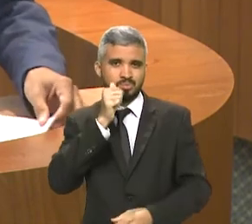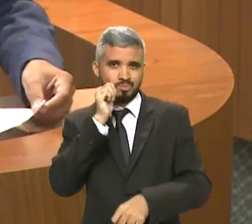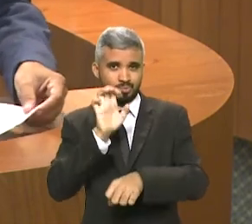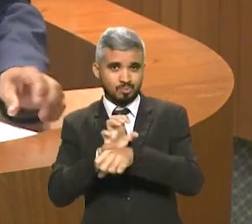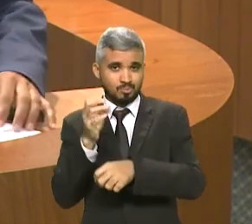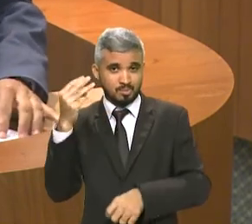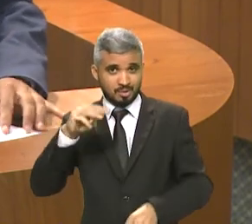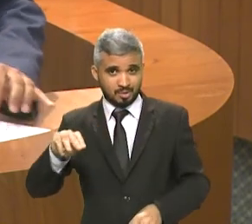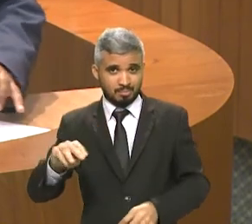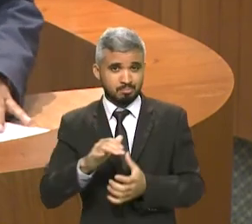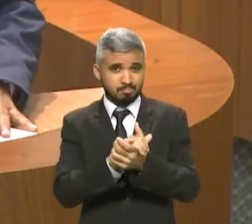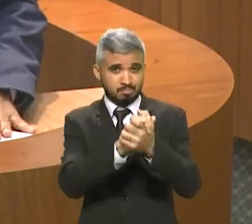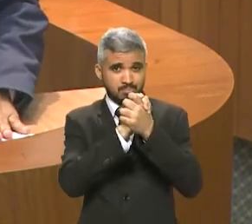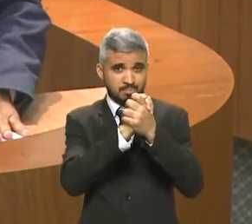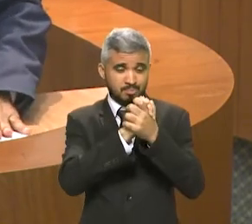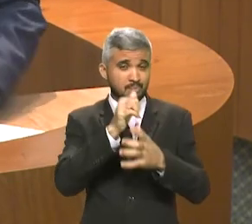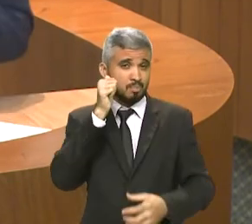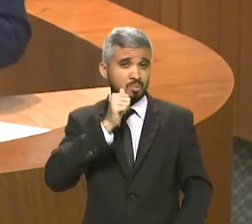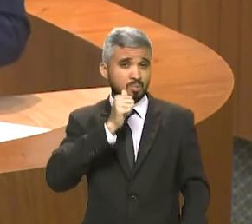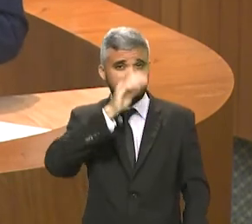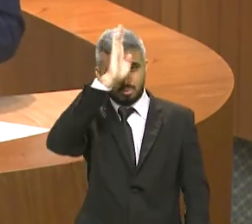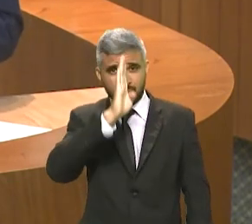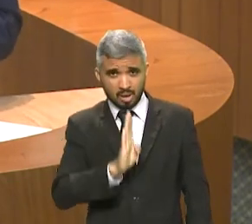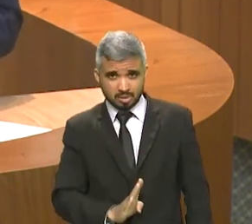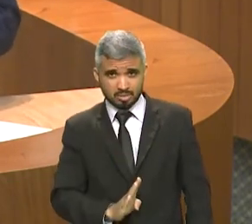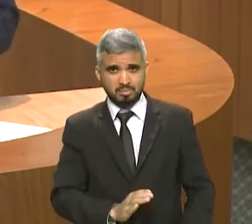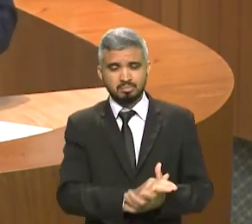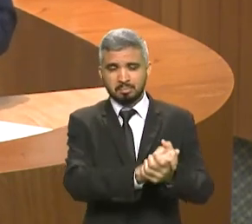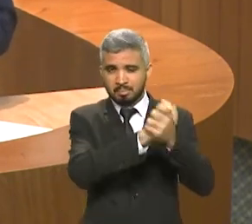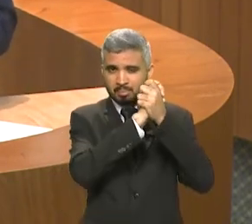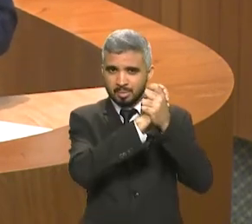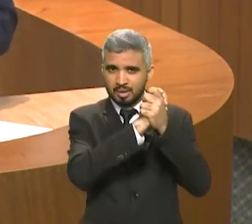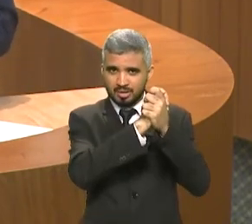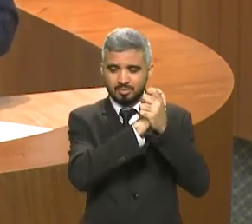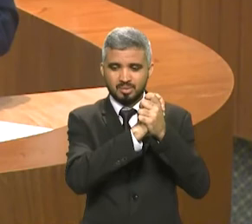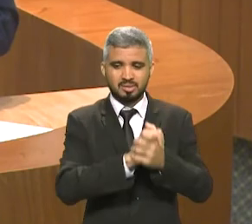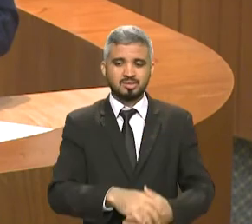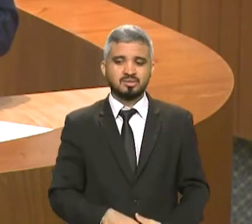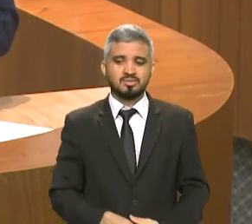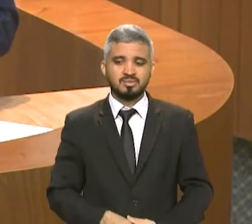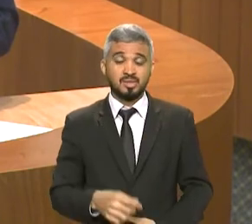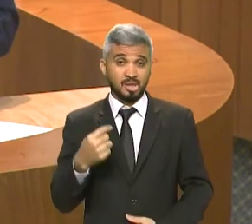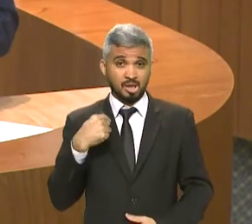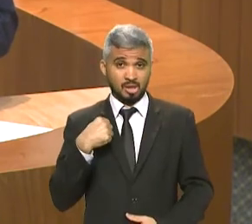Brasil, parabéns a todas vocês, mulheres. Eu só estou aqui